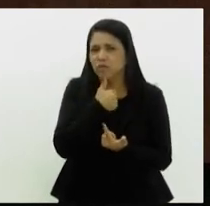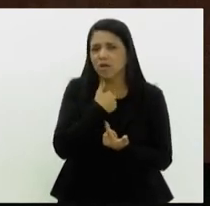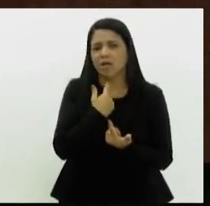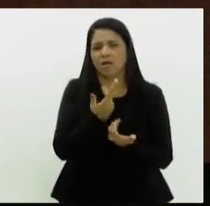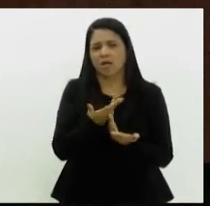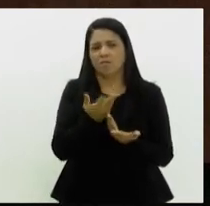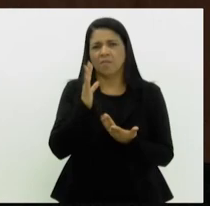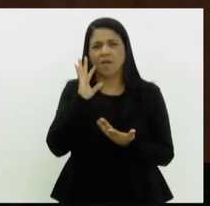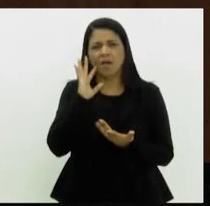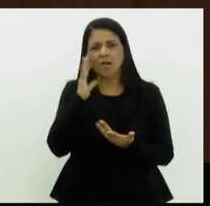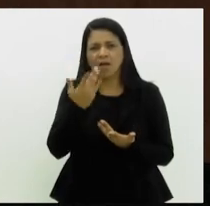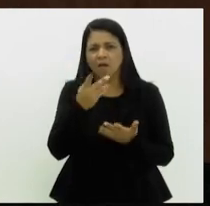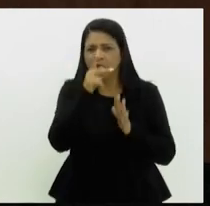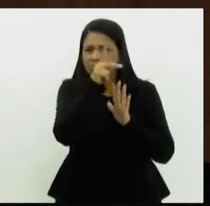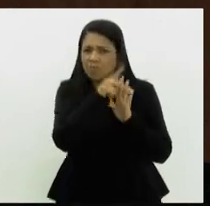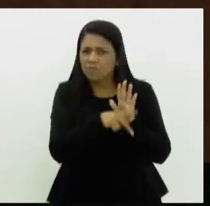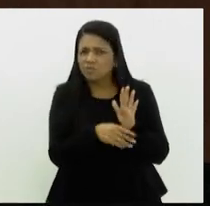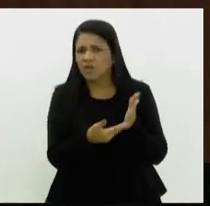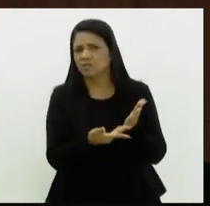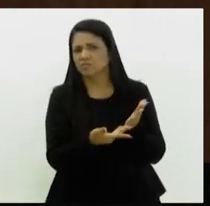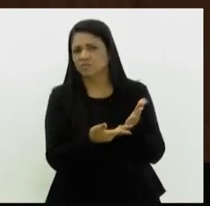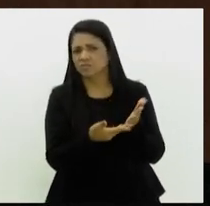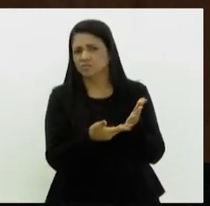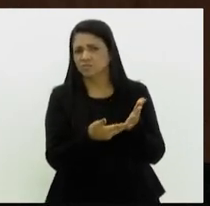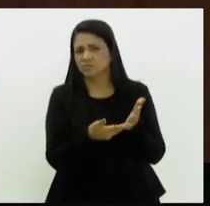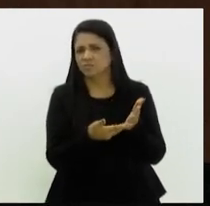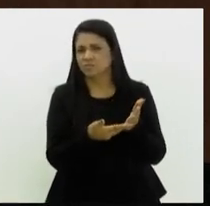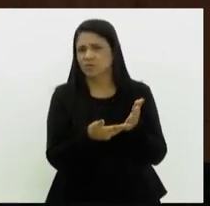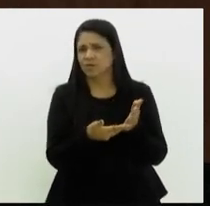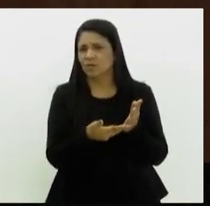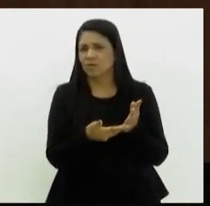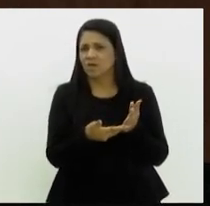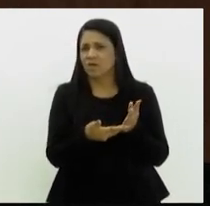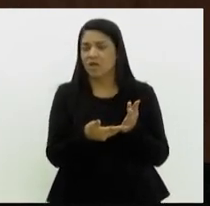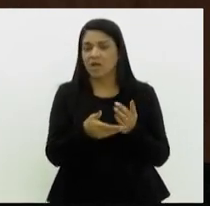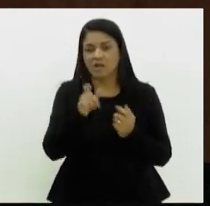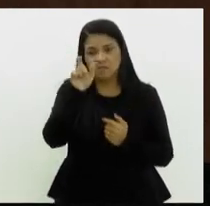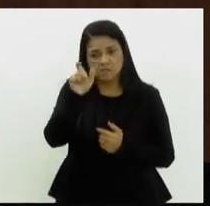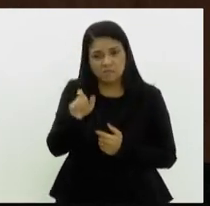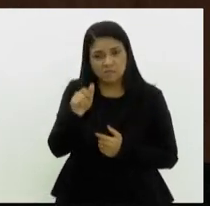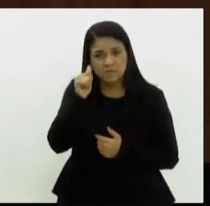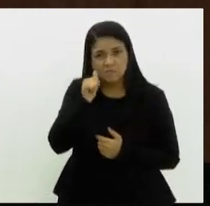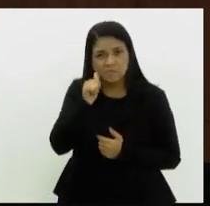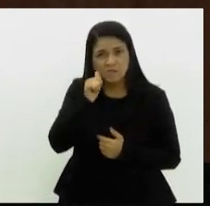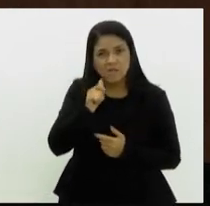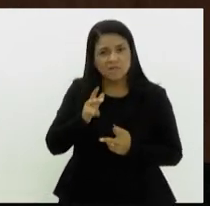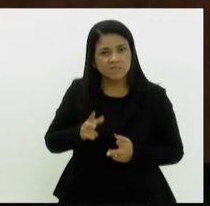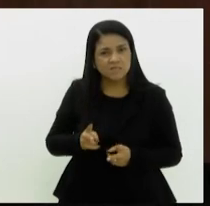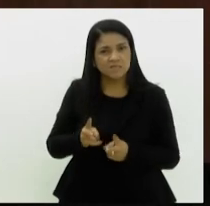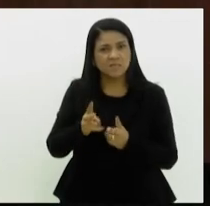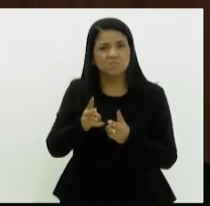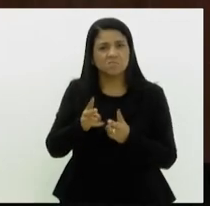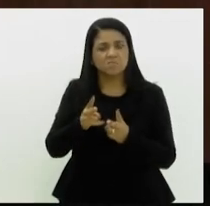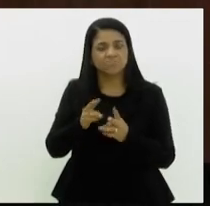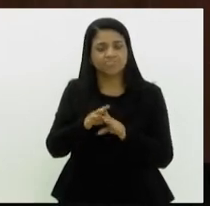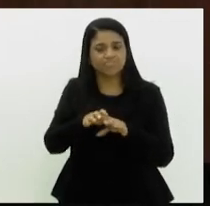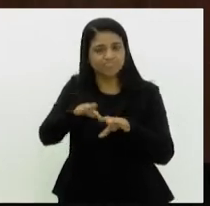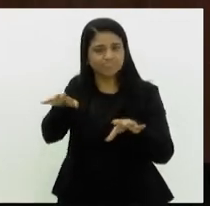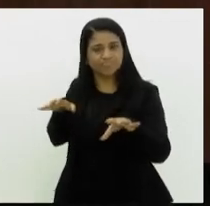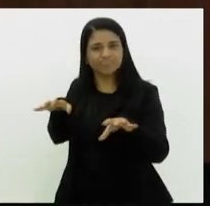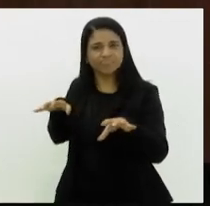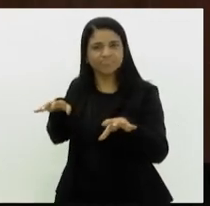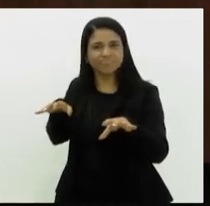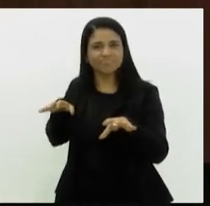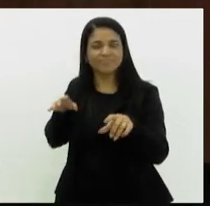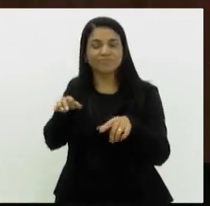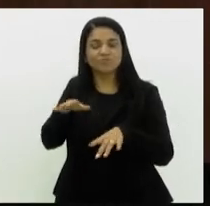importante como esse? Porque, comumente, as mulheres sempre tiveram apartada desse espaço de poder. Então, quanto